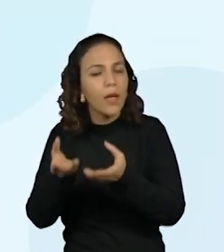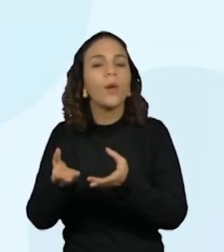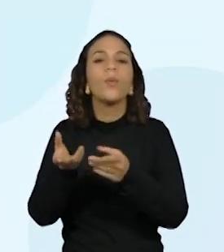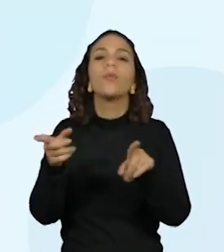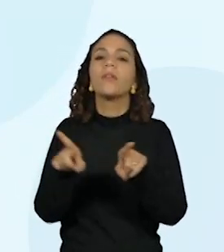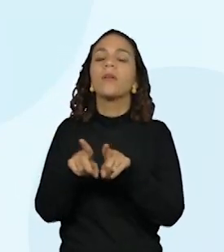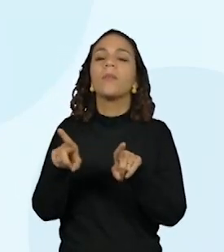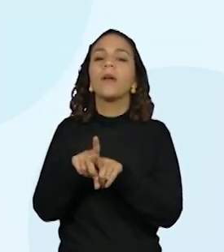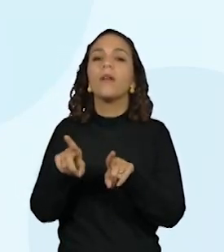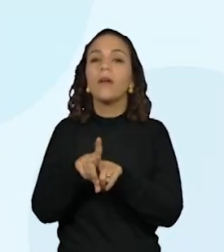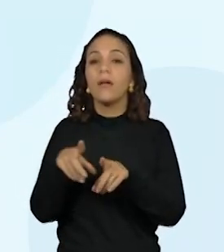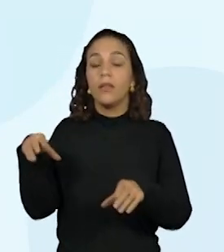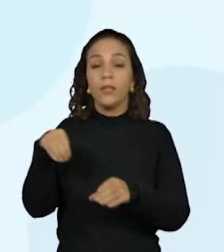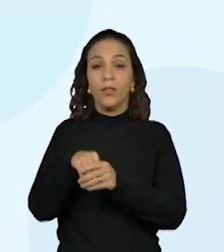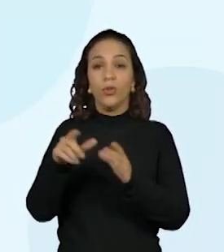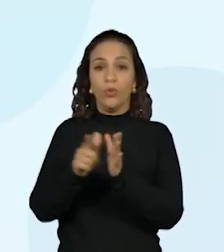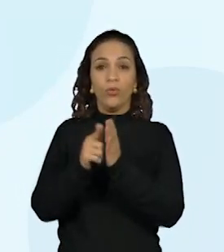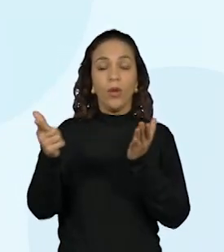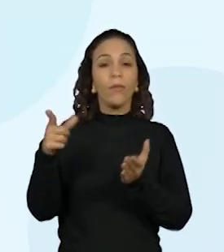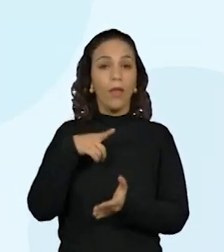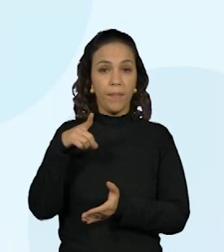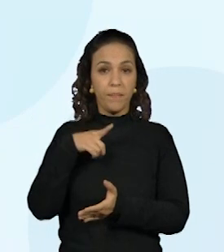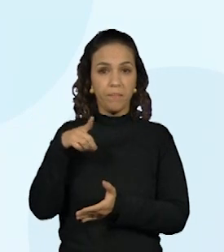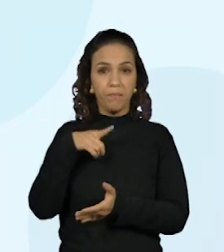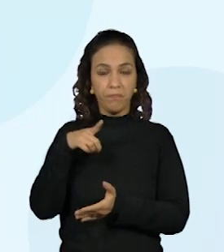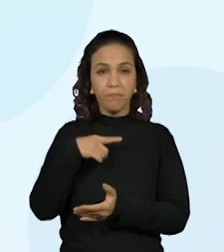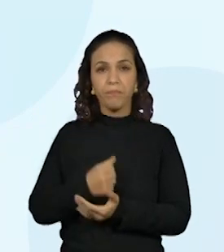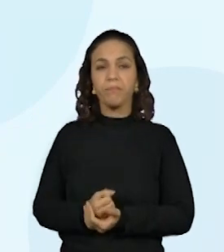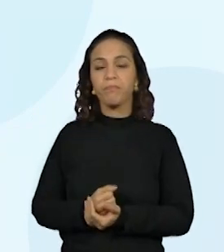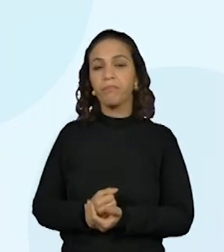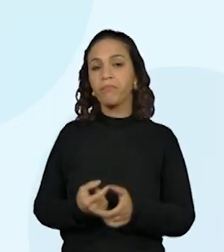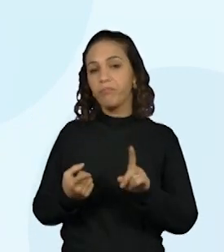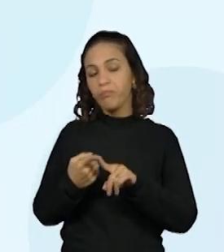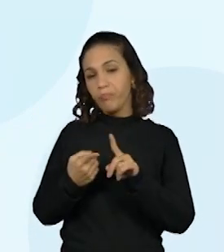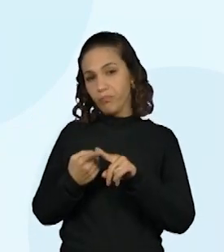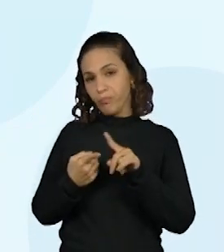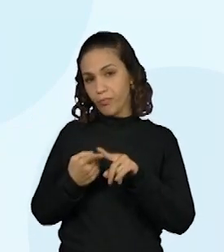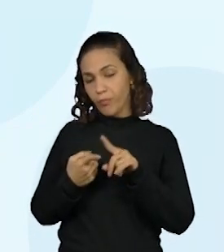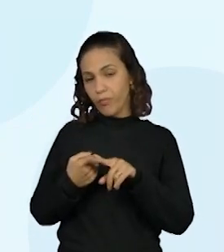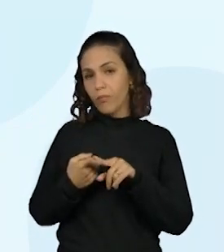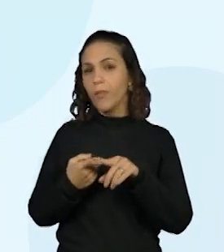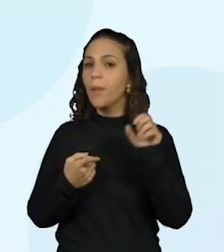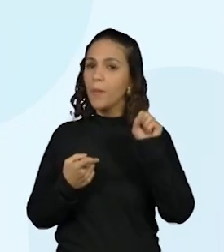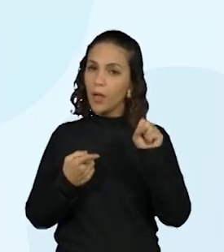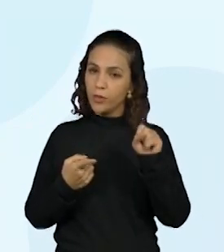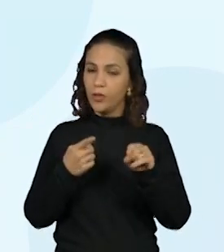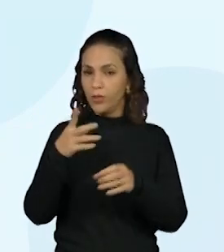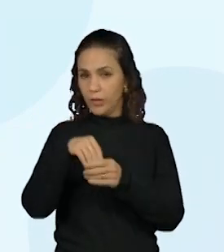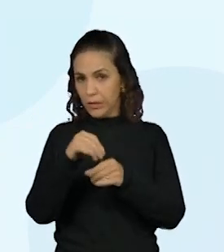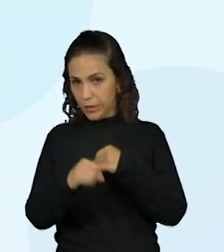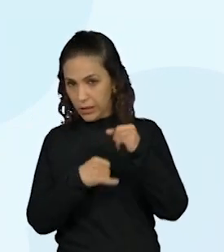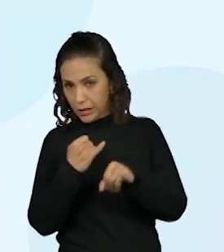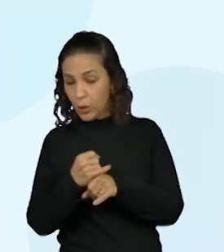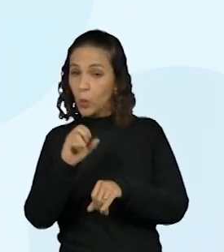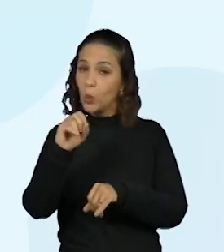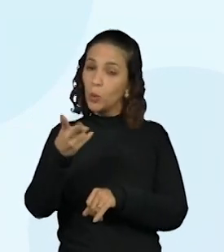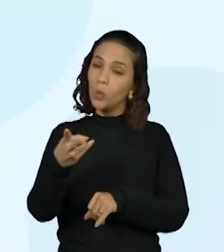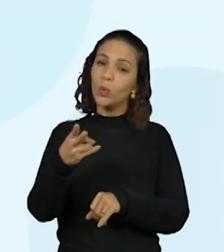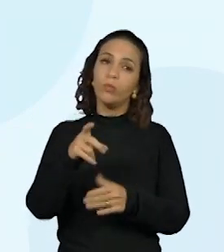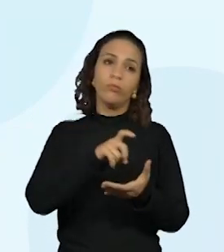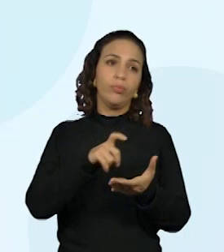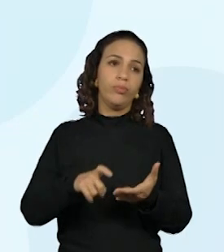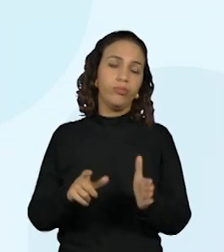podem ser encontrados no jornal, tanto em versão digital como em versão impressa. Nossa